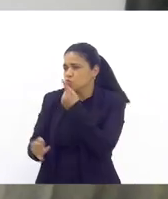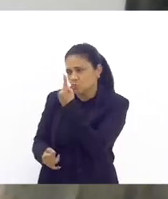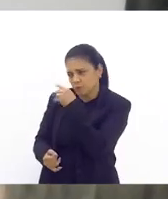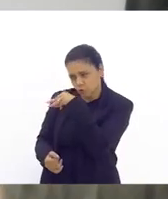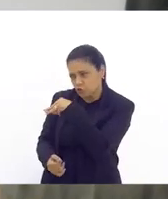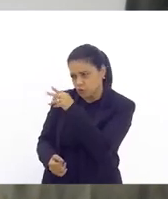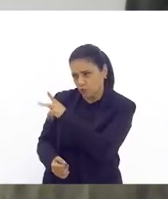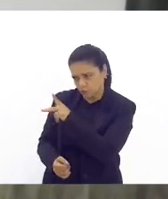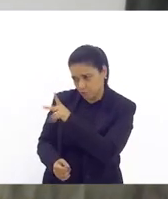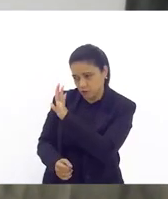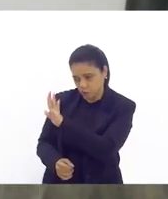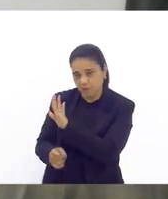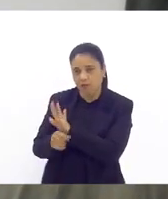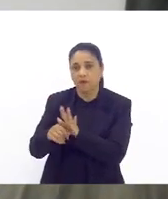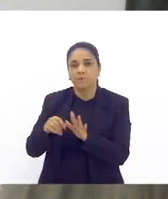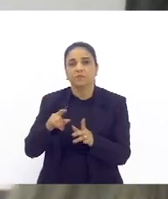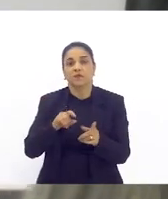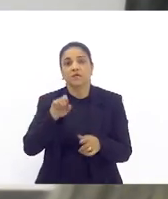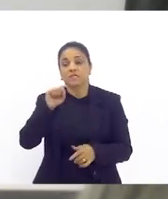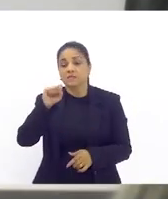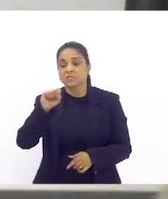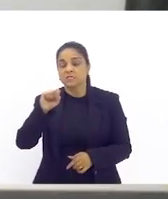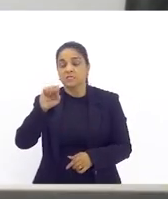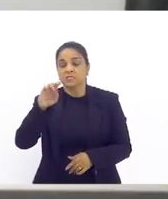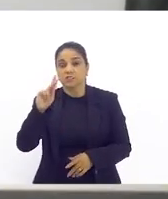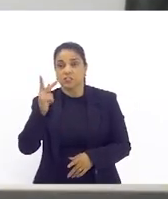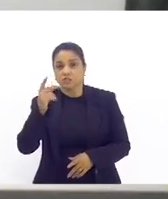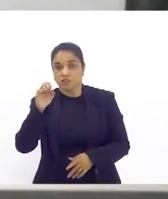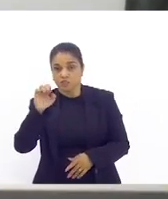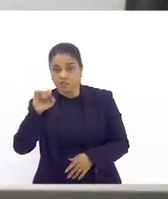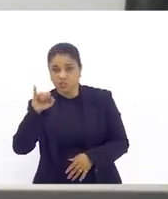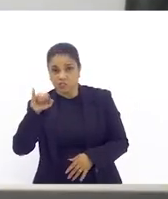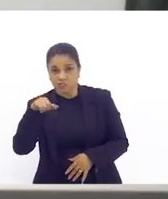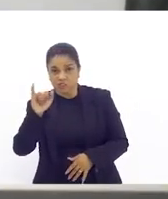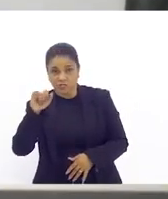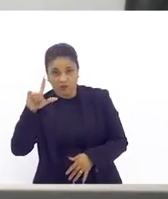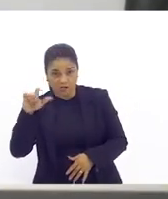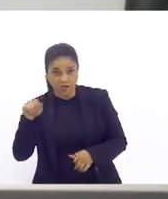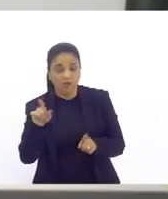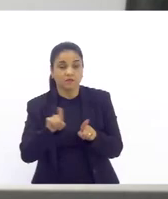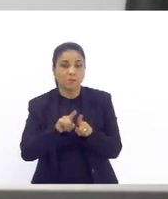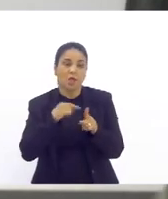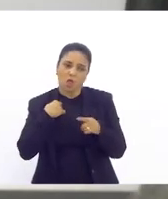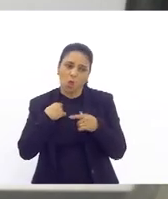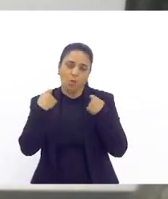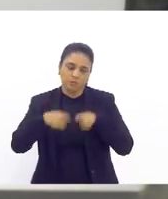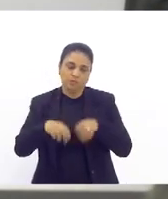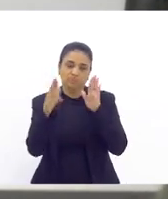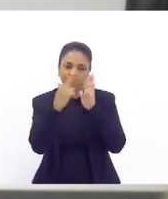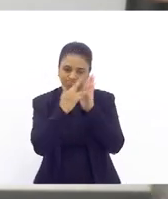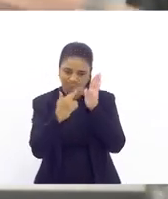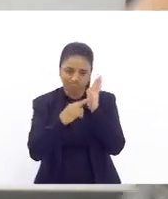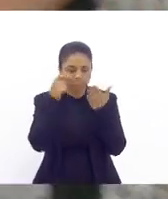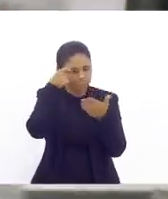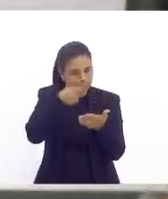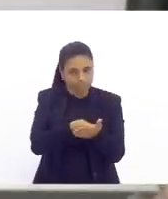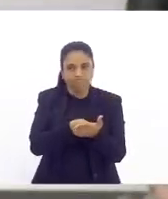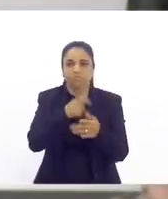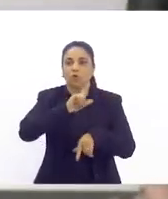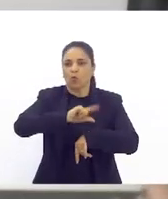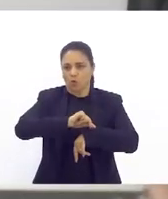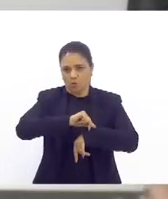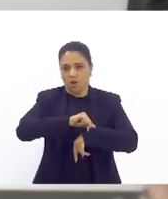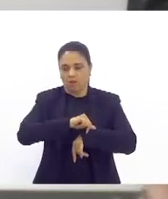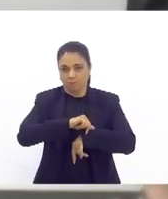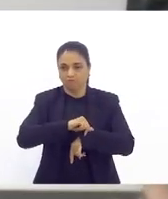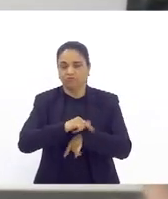para Doutora Sheila em seguida eu vou passar para sogra vou ser muito rígida no horário desculpe mas é necessário a senhora prefere ficar aí